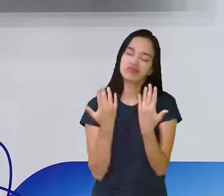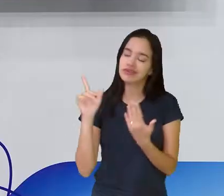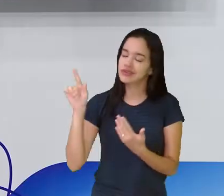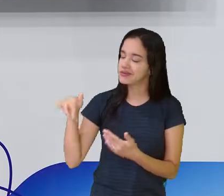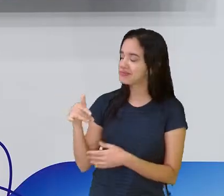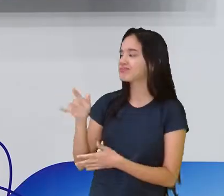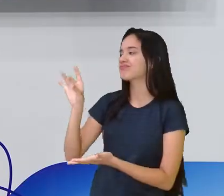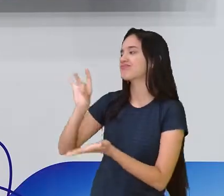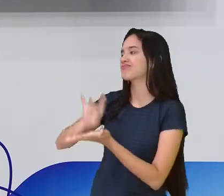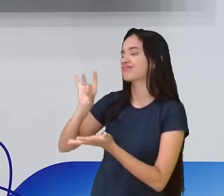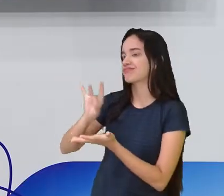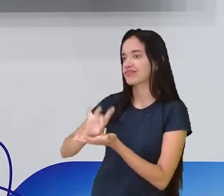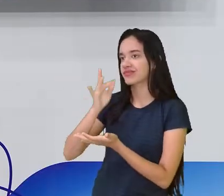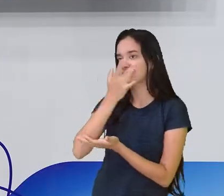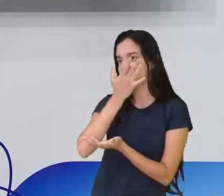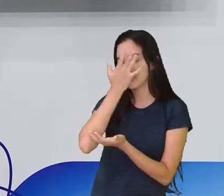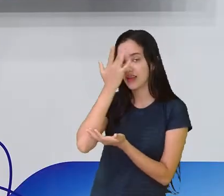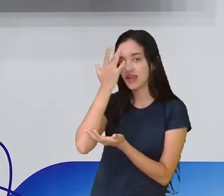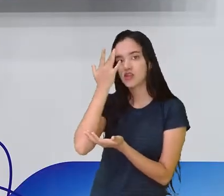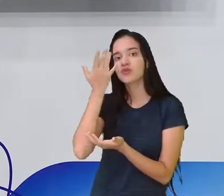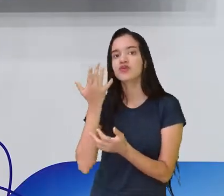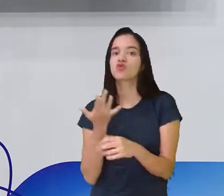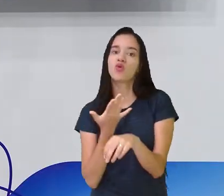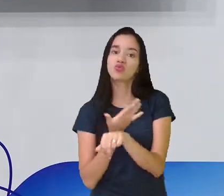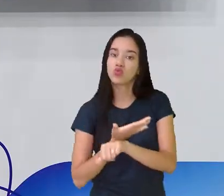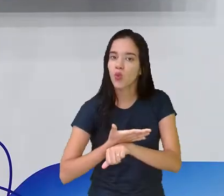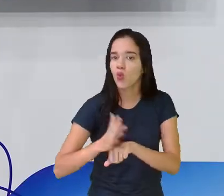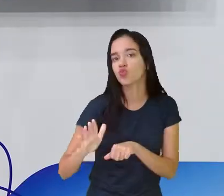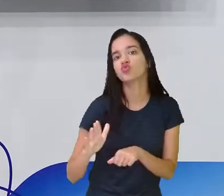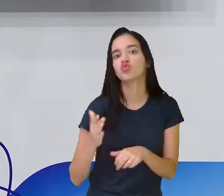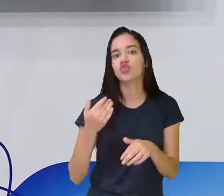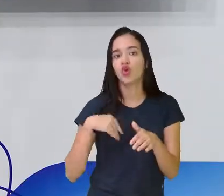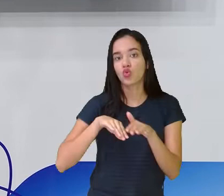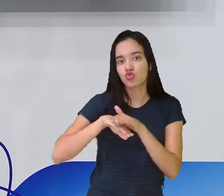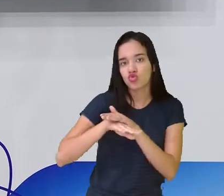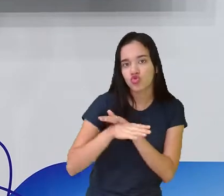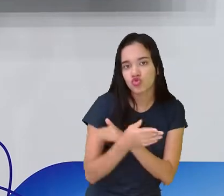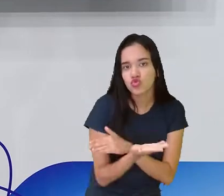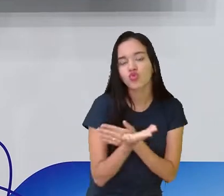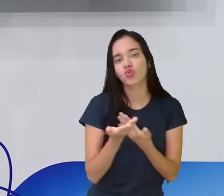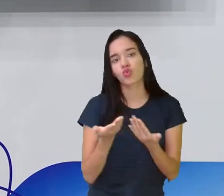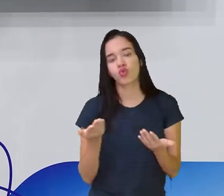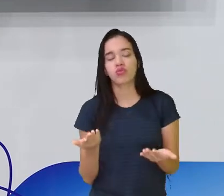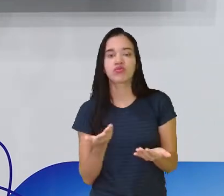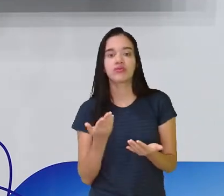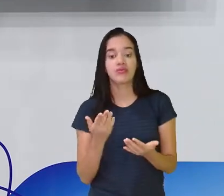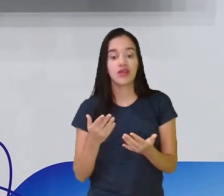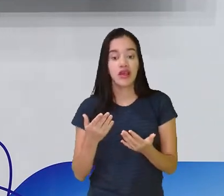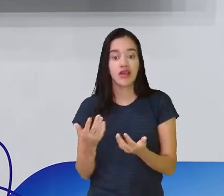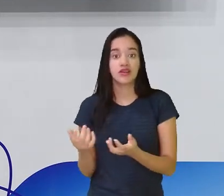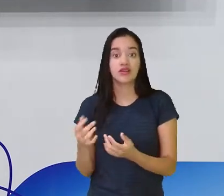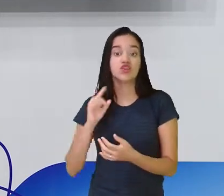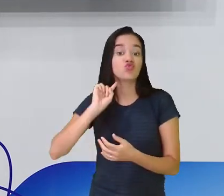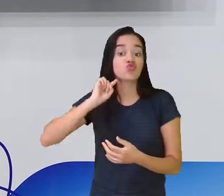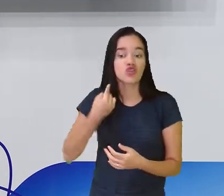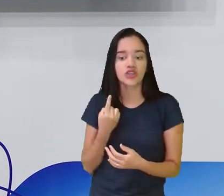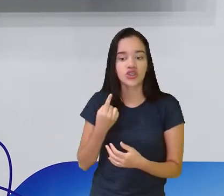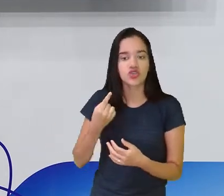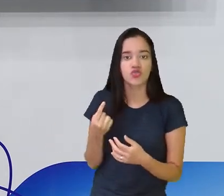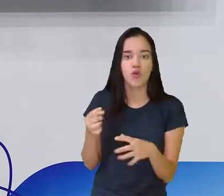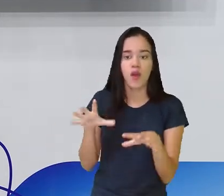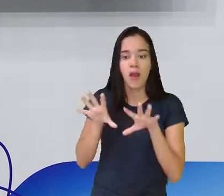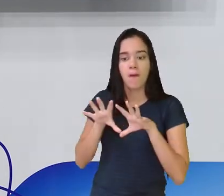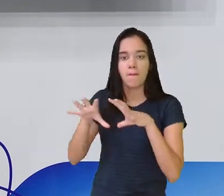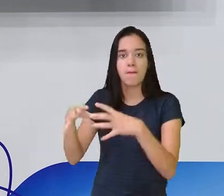professora Eli. As pessoas têm esse péssimo hábito, não é? De queimar o lixo, gente. Lixo a gente tem que